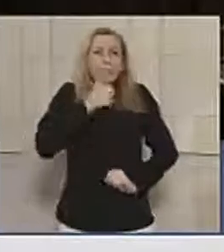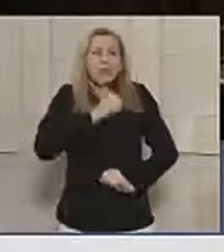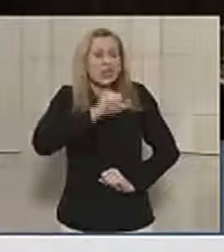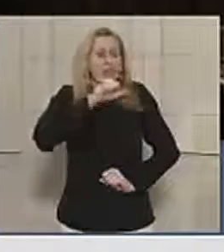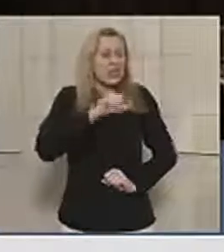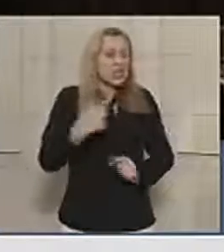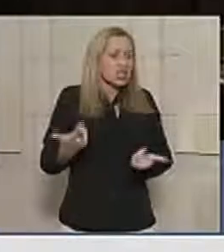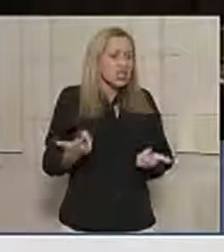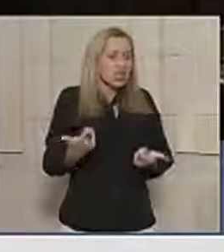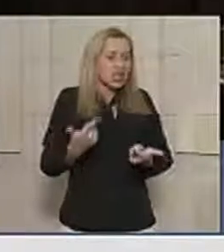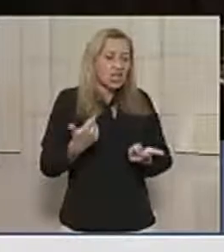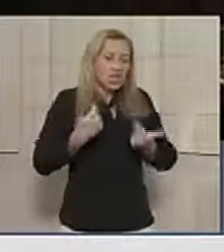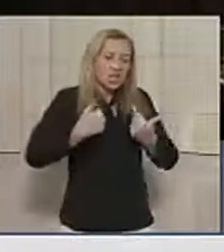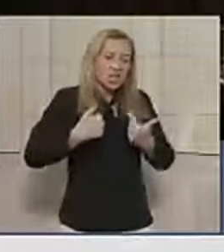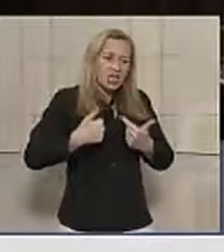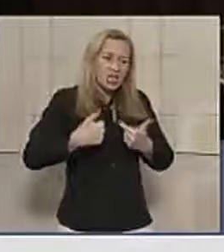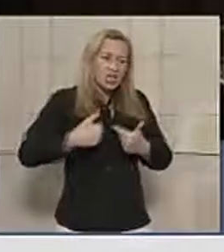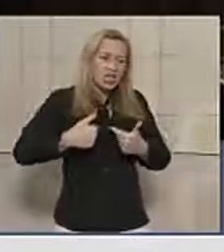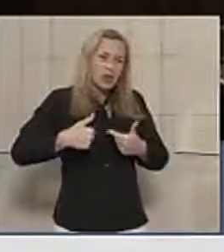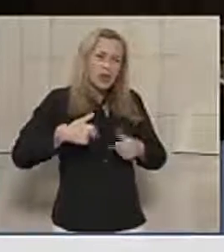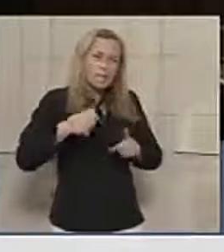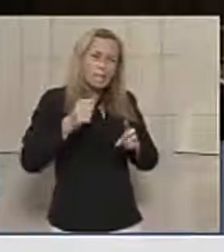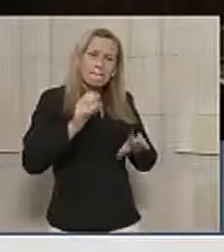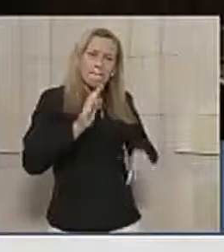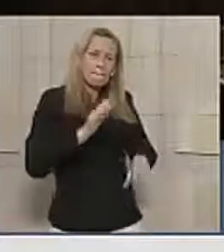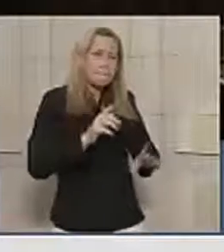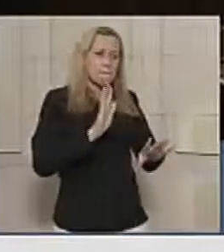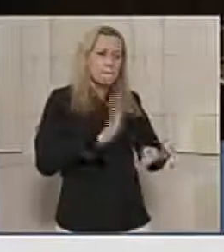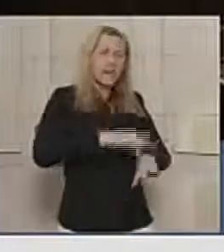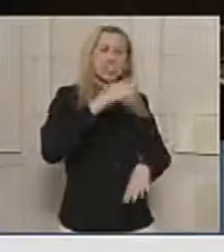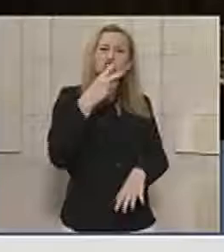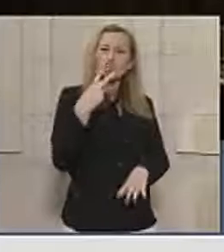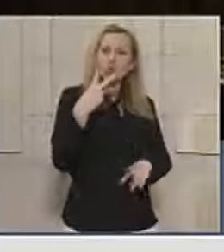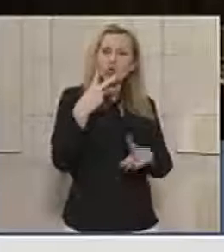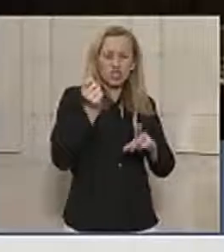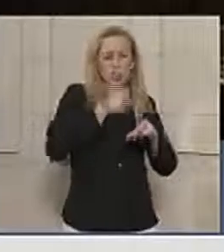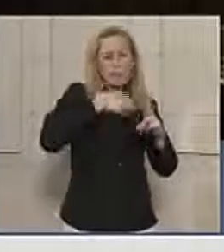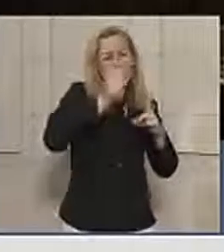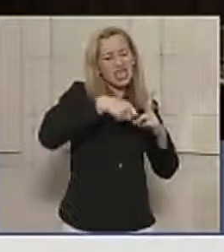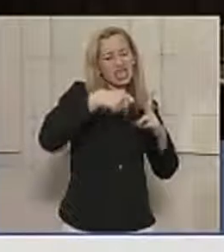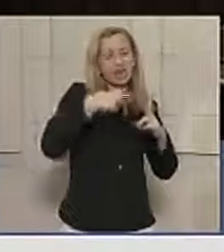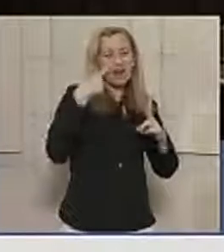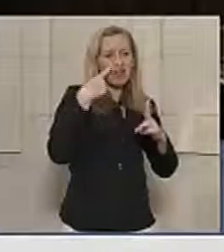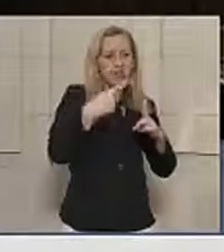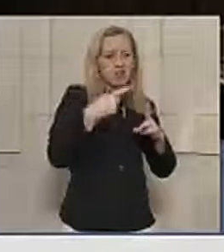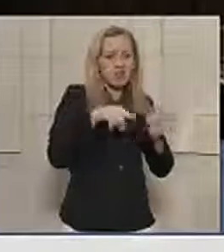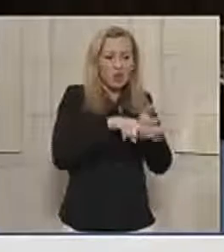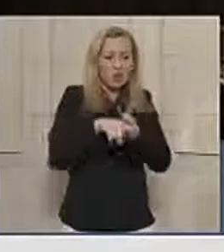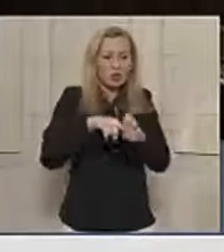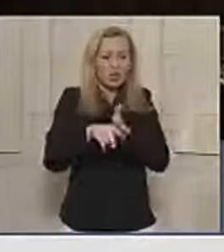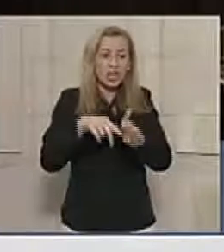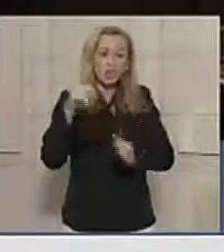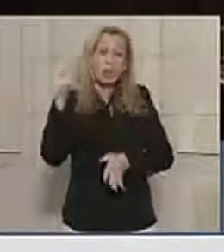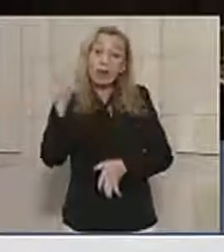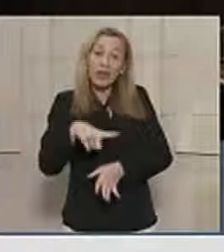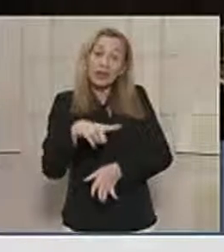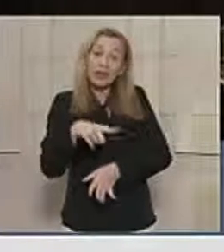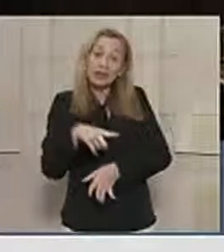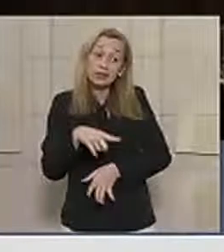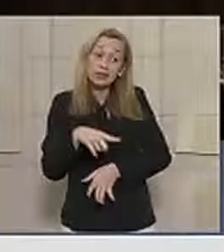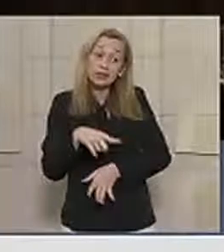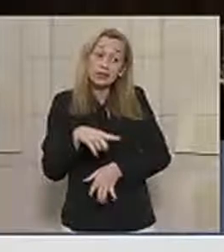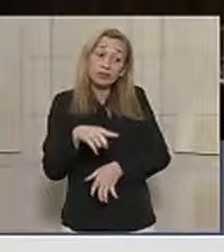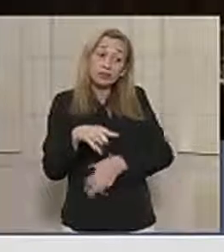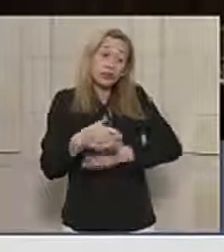que levam mais de 2 meses para ter o resultado do exame do pezinho, que é tão importante na